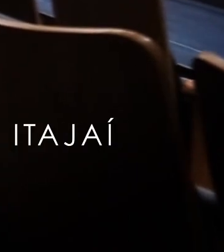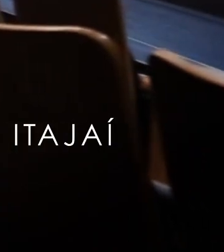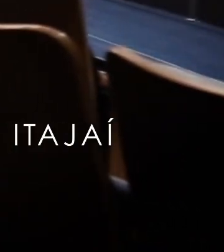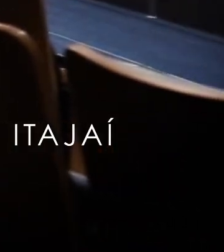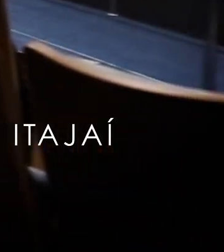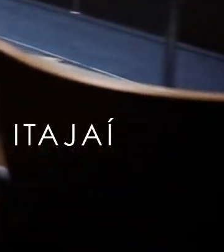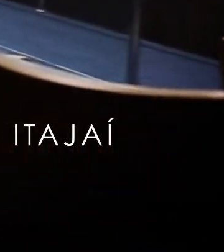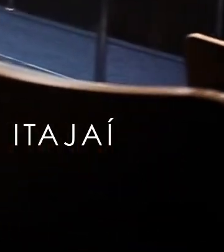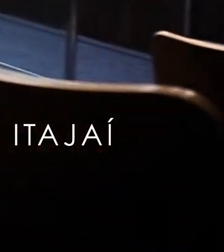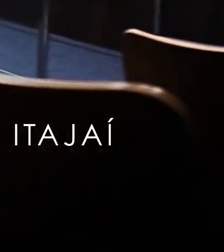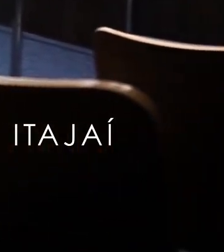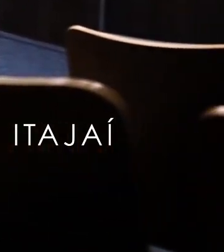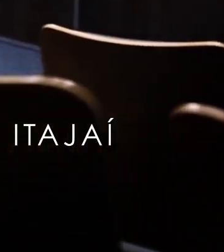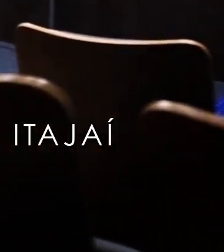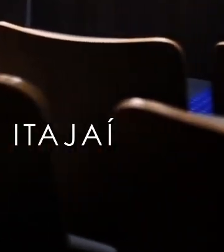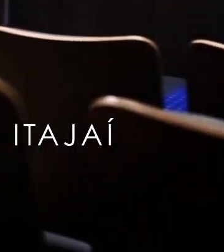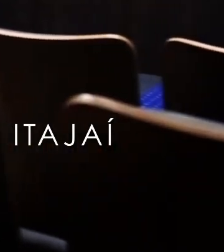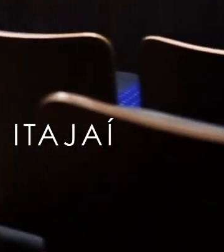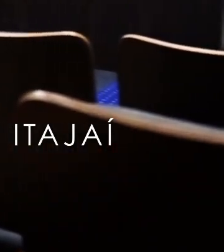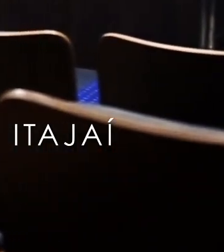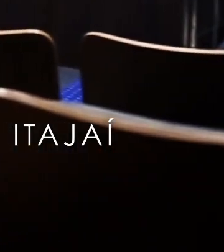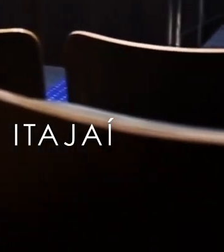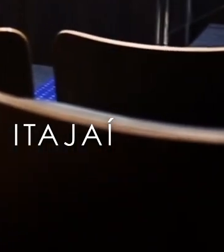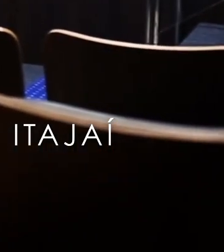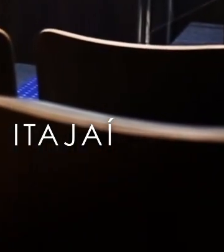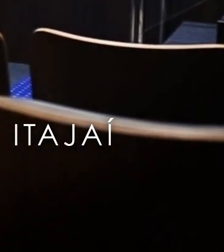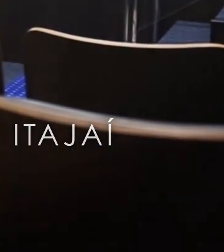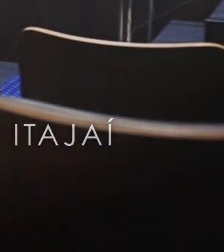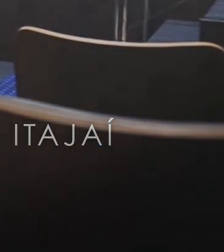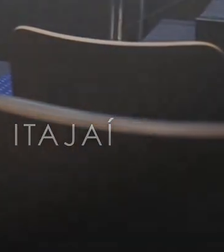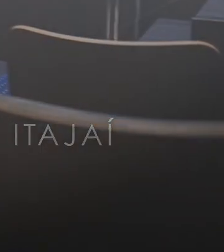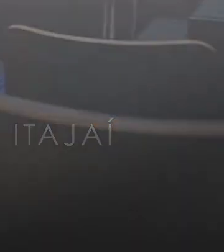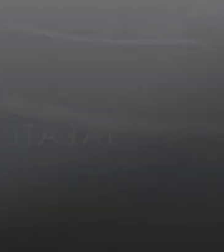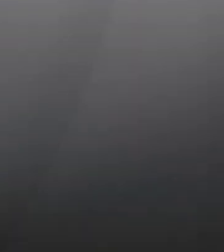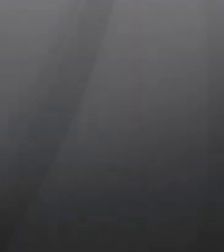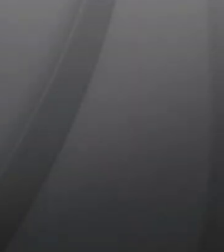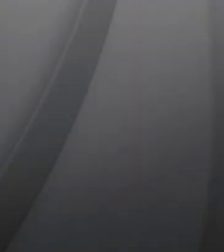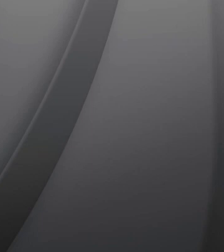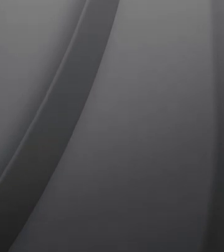Fique por dentro do que acontece na Câmara de Vereadores de Itajaí.